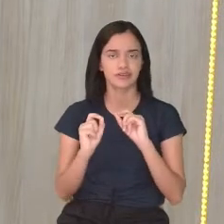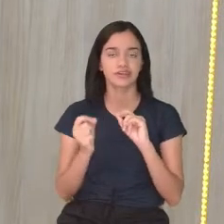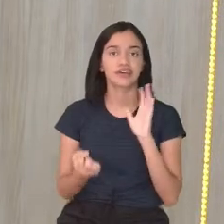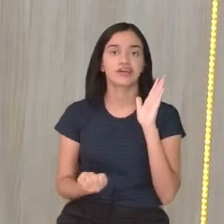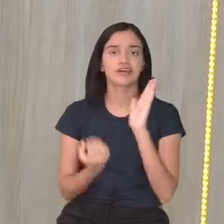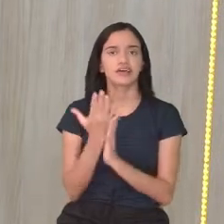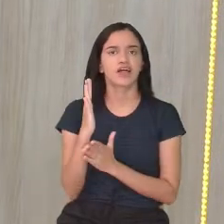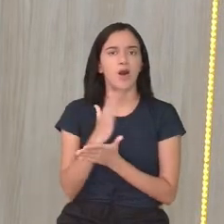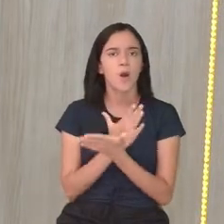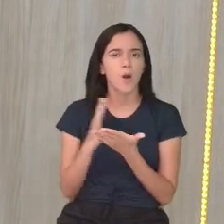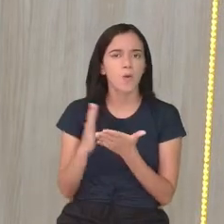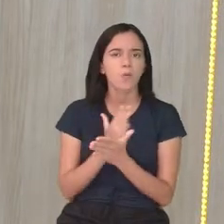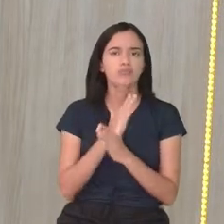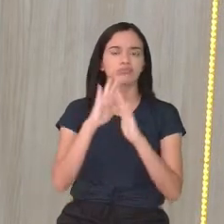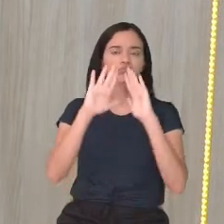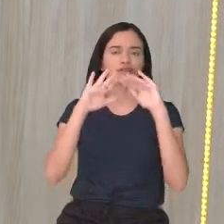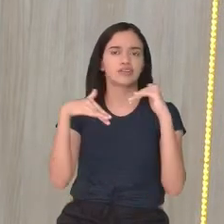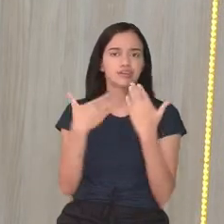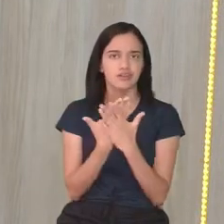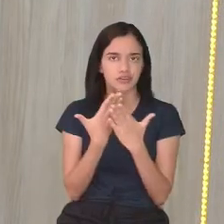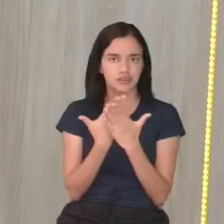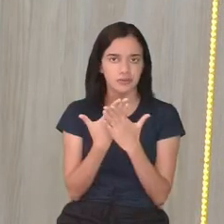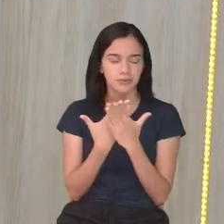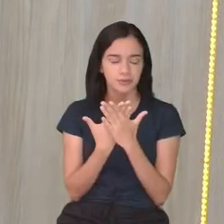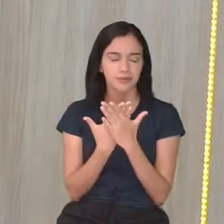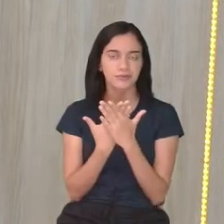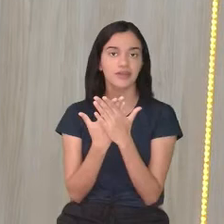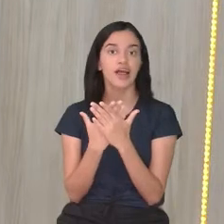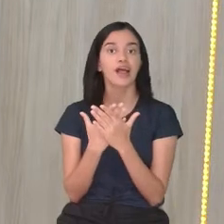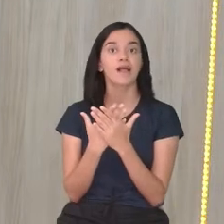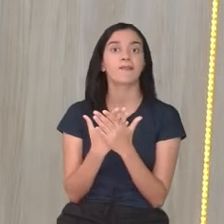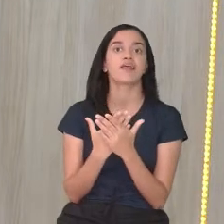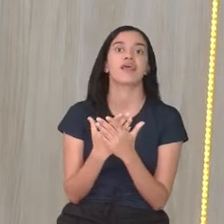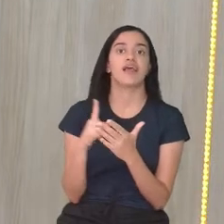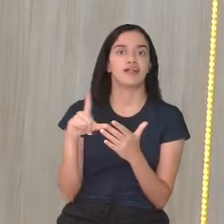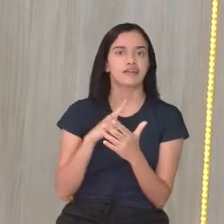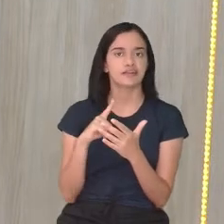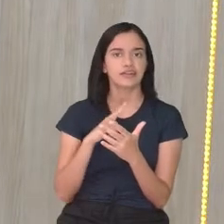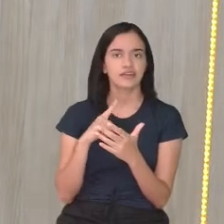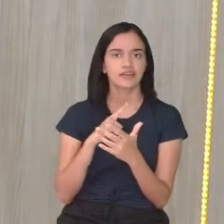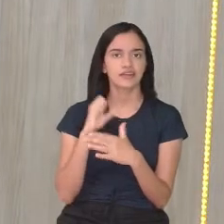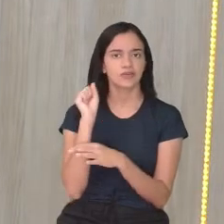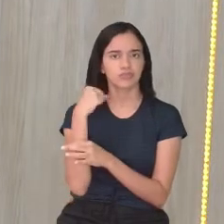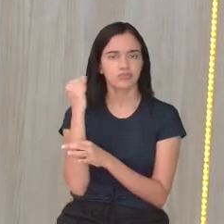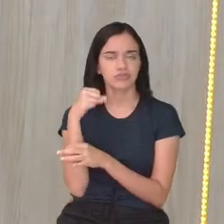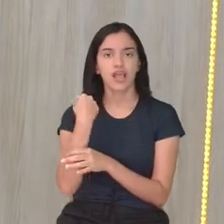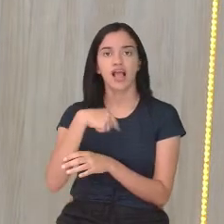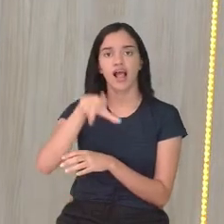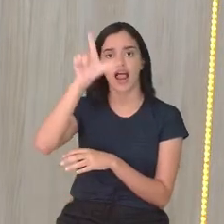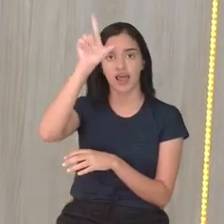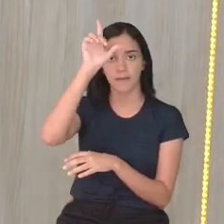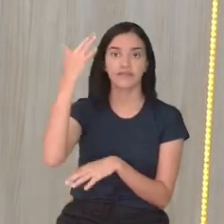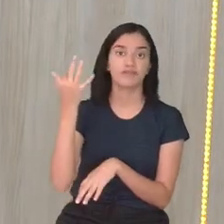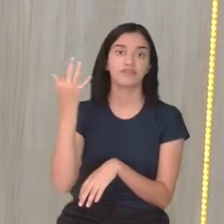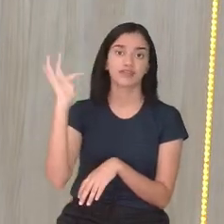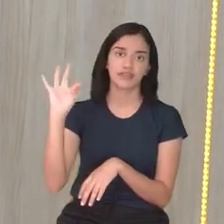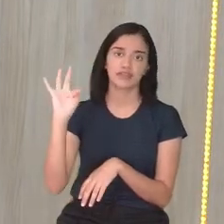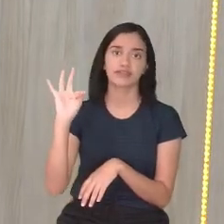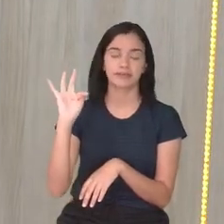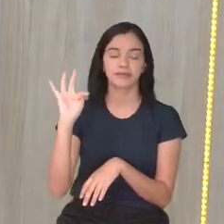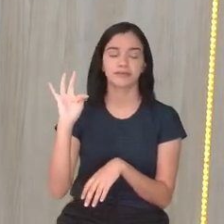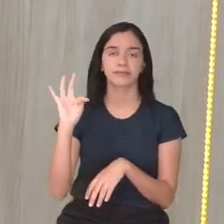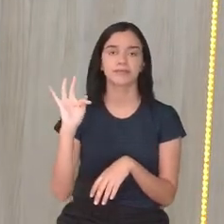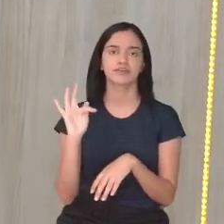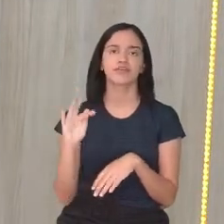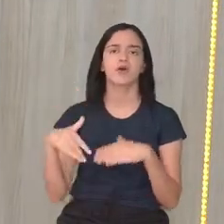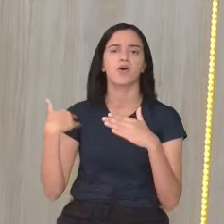criar algumas escolas de ginástica, né? A gente tem escolas de ginástica alemãs, francesas e